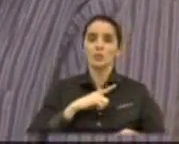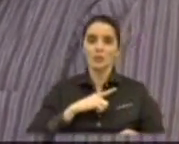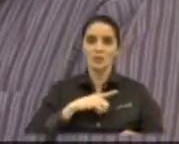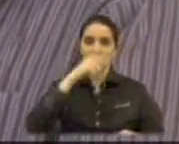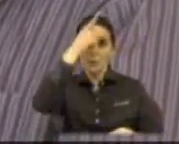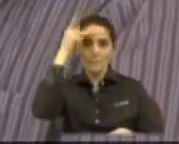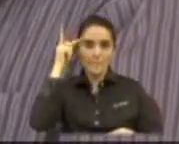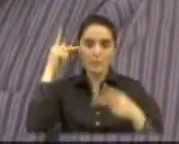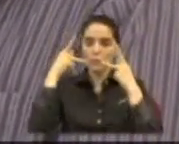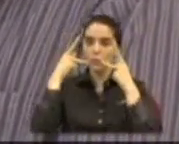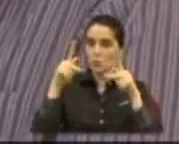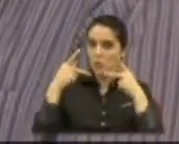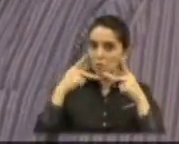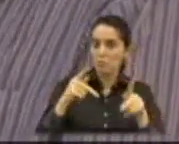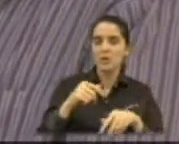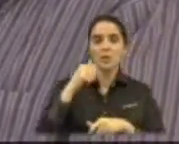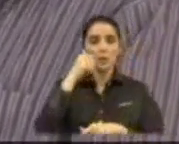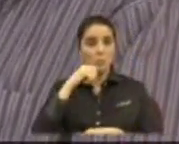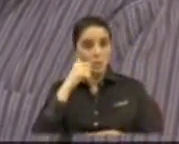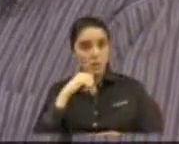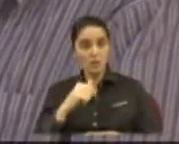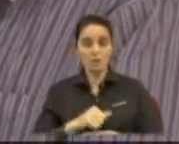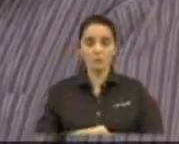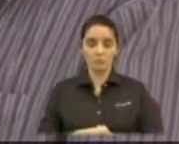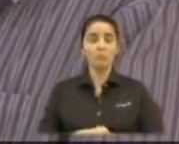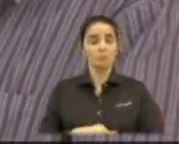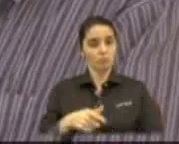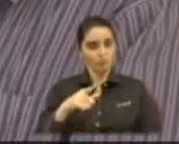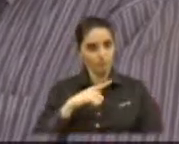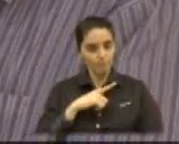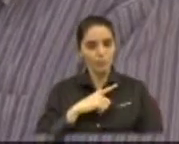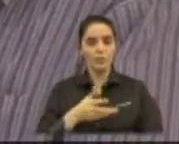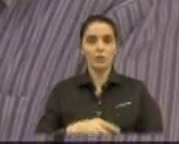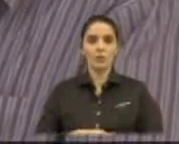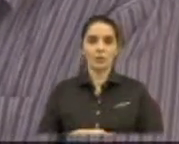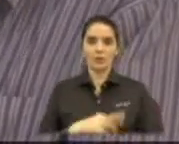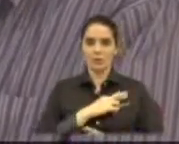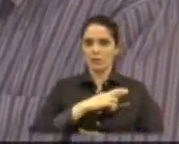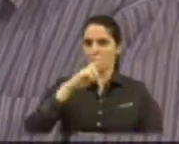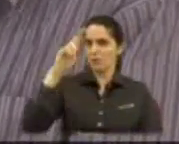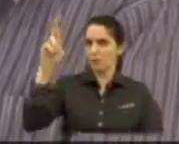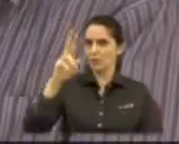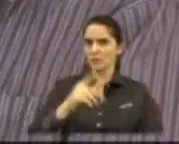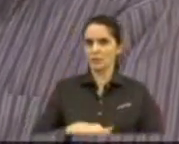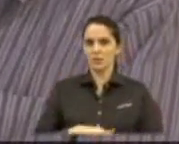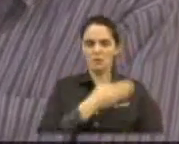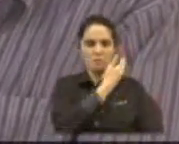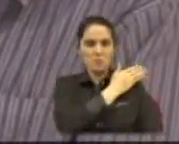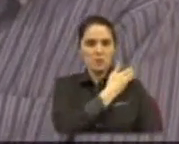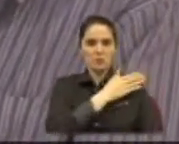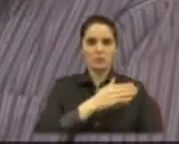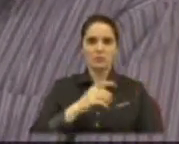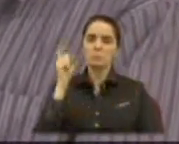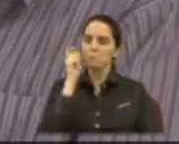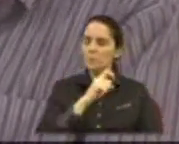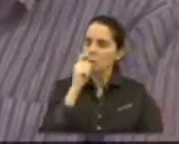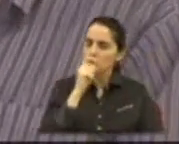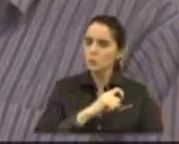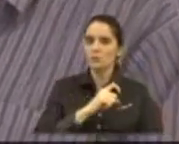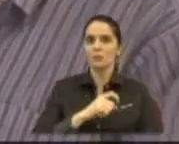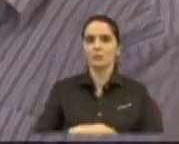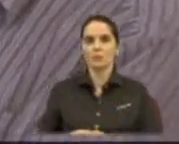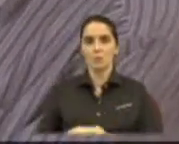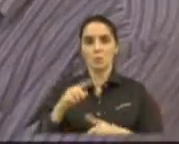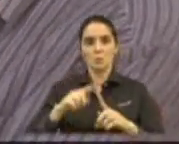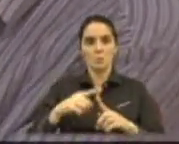Nós temos pessoas que assistem mulheres. E quando se fala que a igreja ou a religião é preconceituosa, é mentira. É mentira. Porque nós